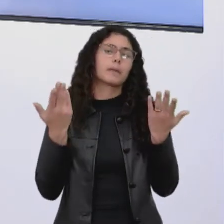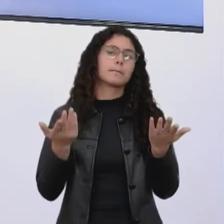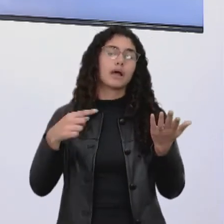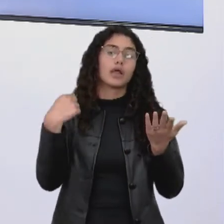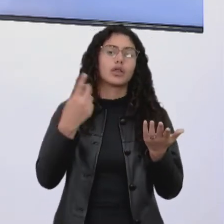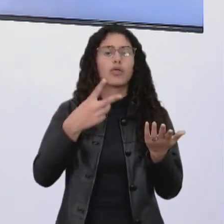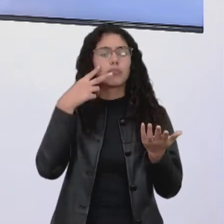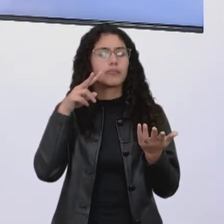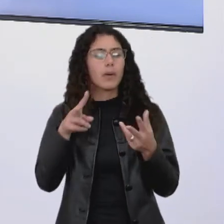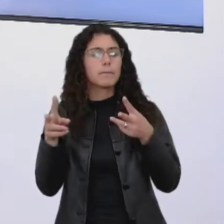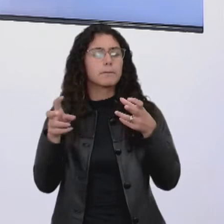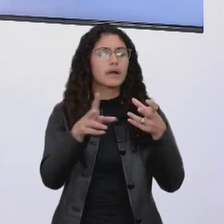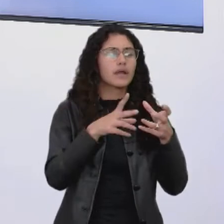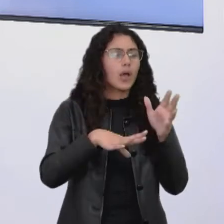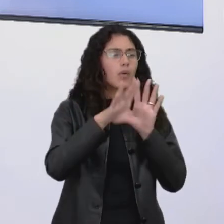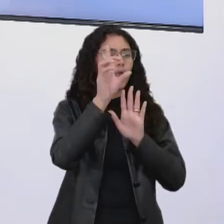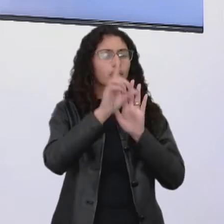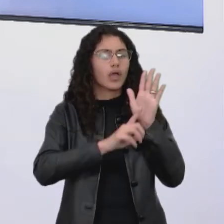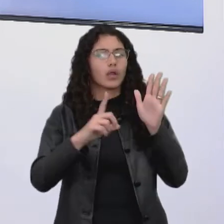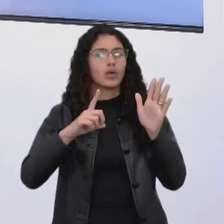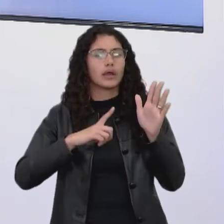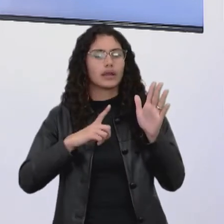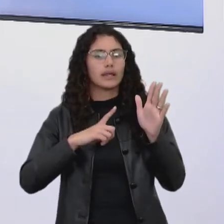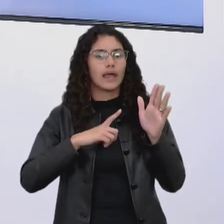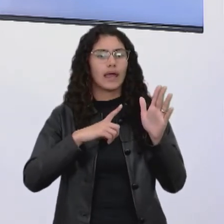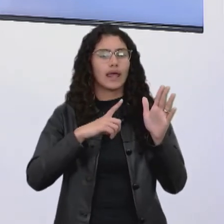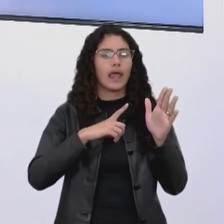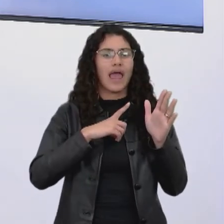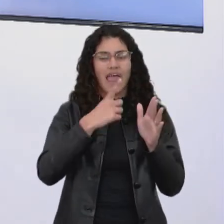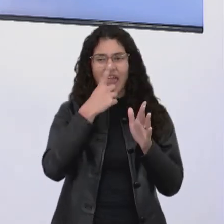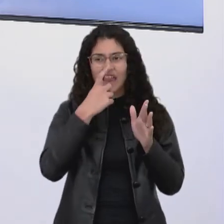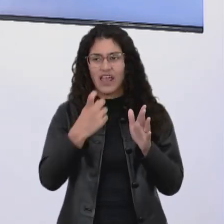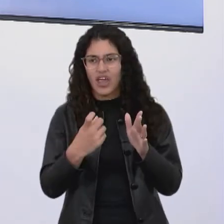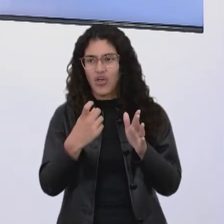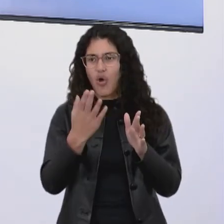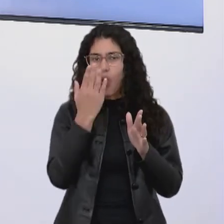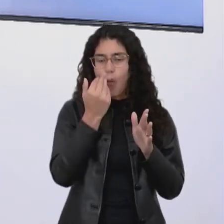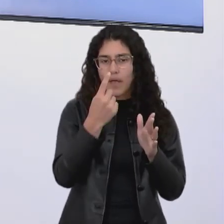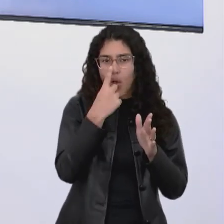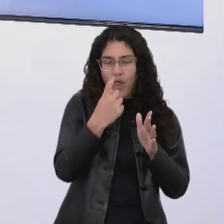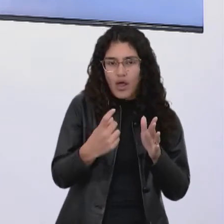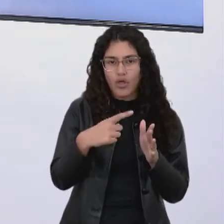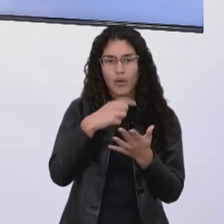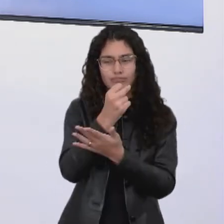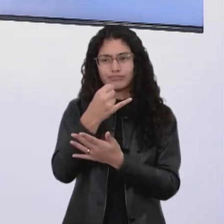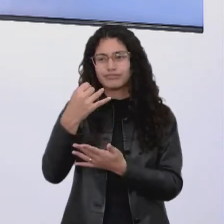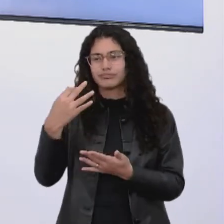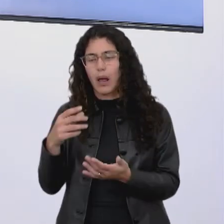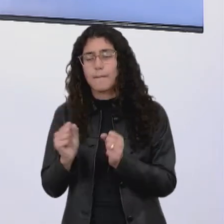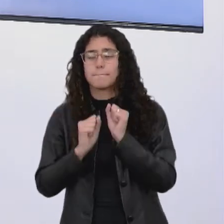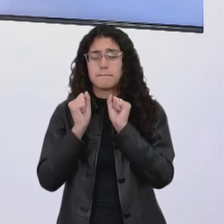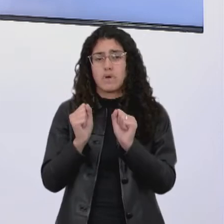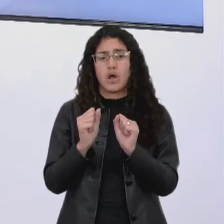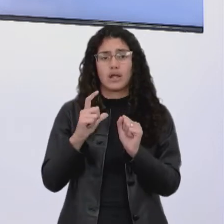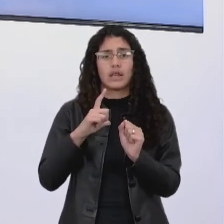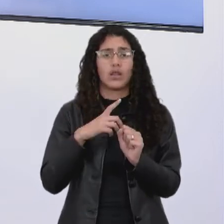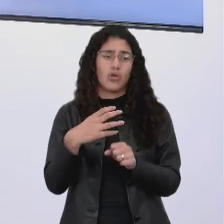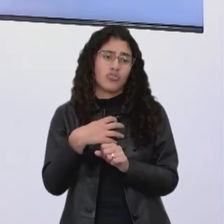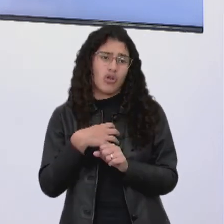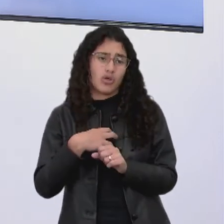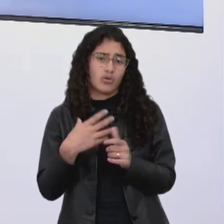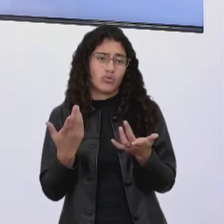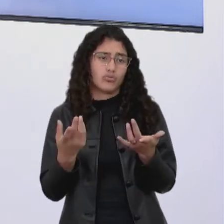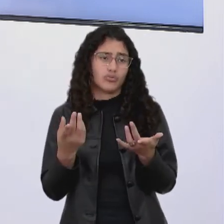quando a gente olha para os dados de desperdício desses alimentos, e pode ser desperdício tanto na questão